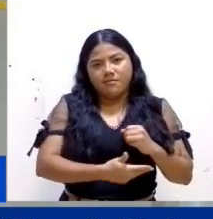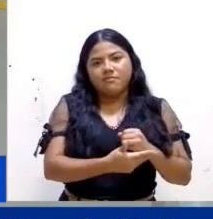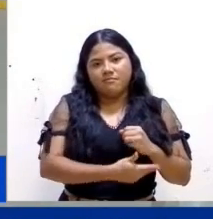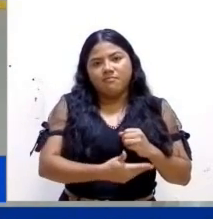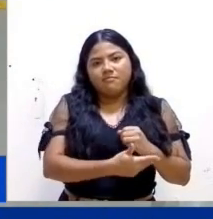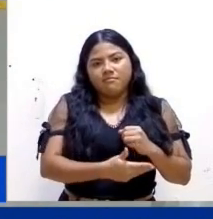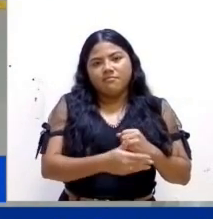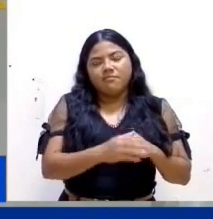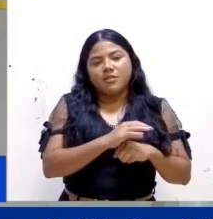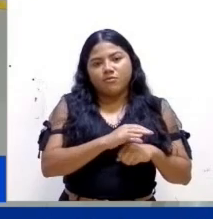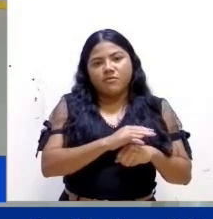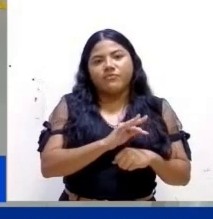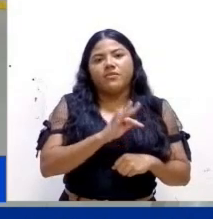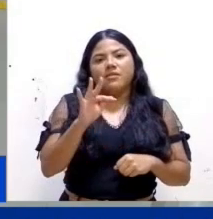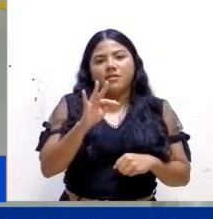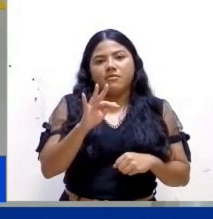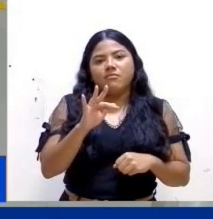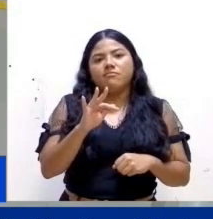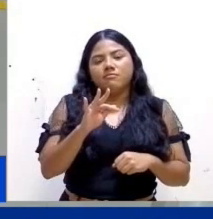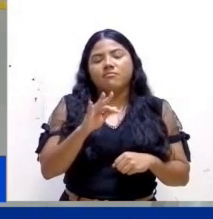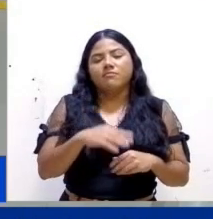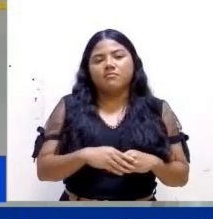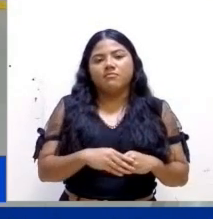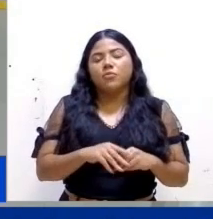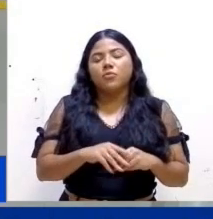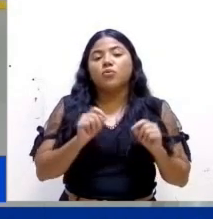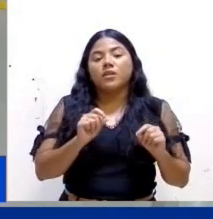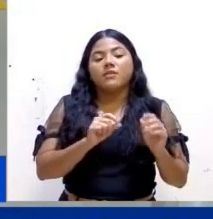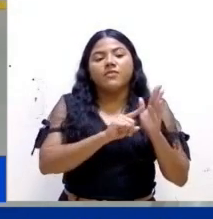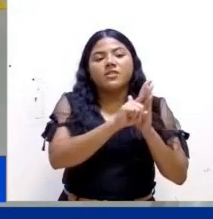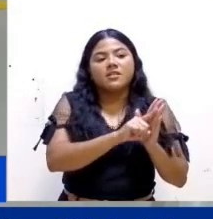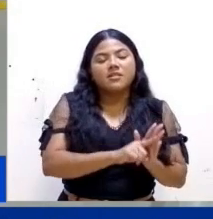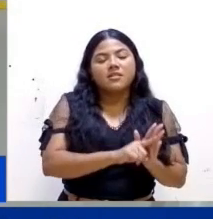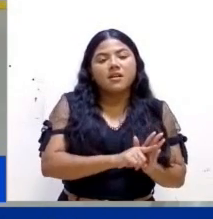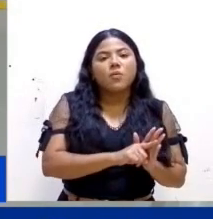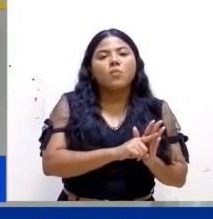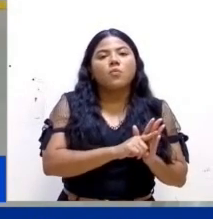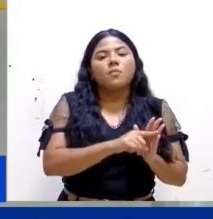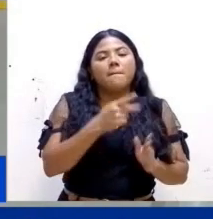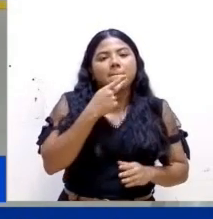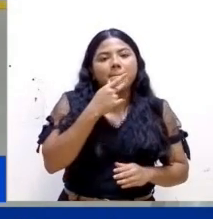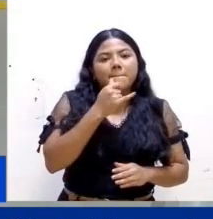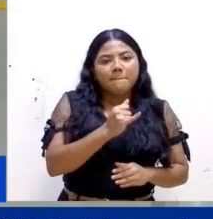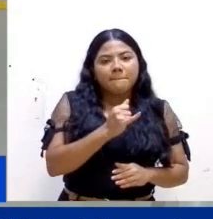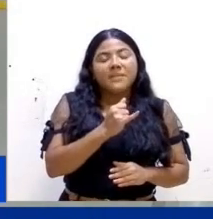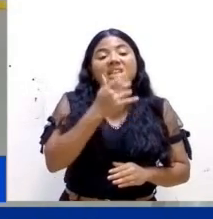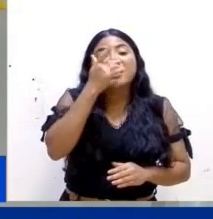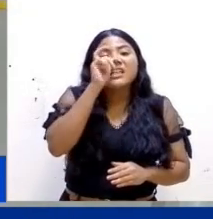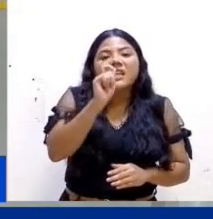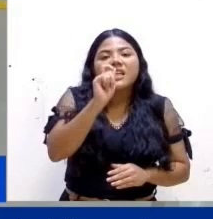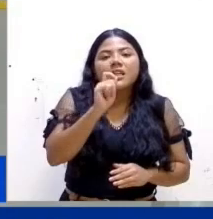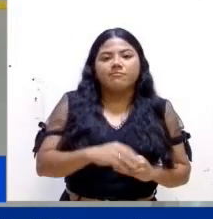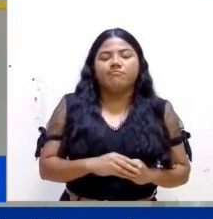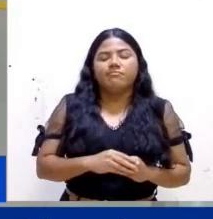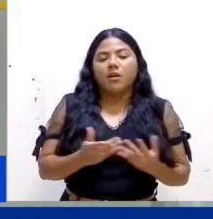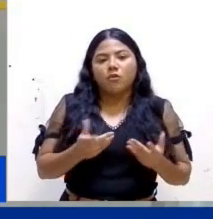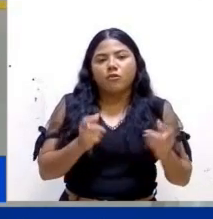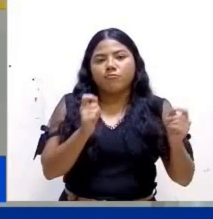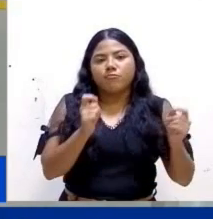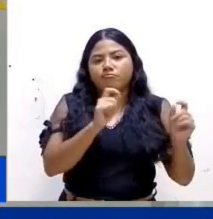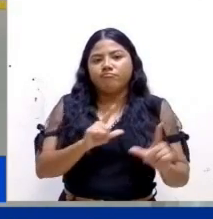previsto na nossa legislação, a investigação, a ação de investigação de paternidade. Eu vou passar um pouquinho